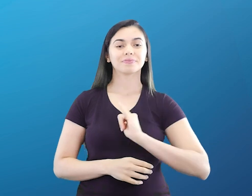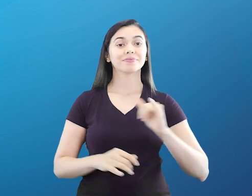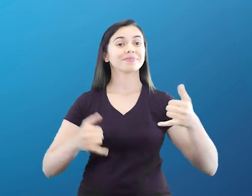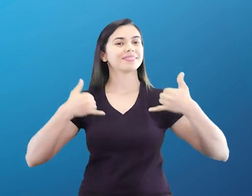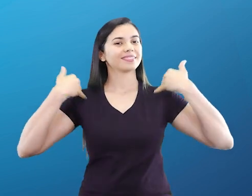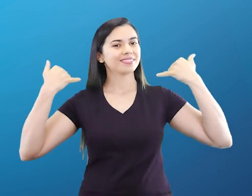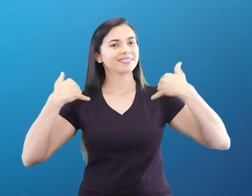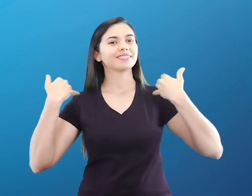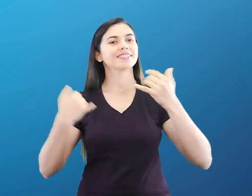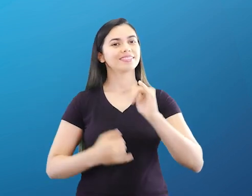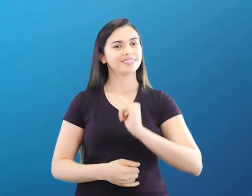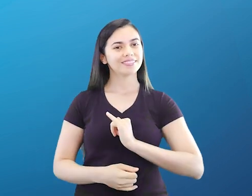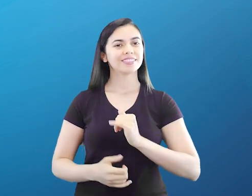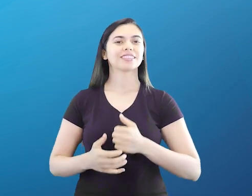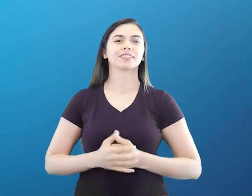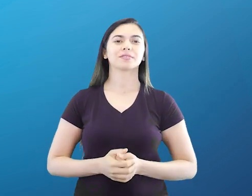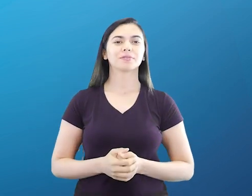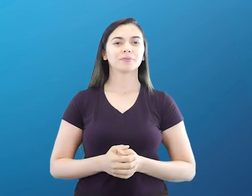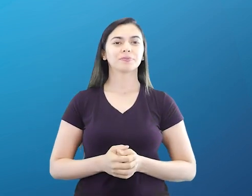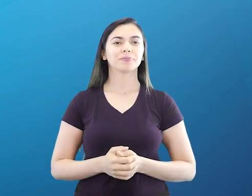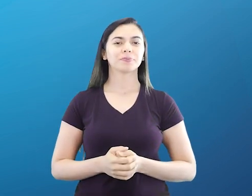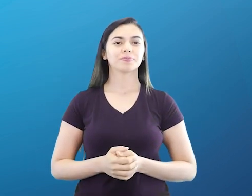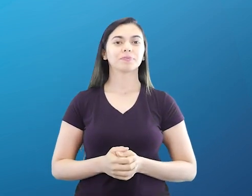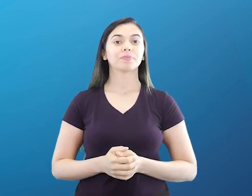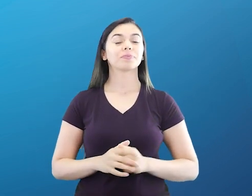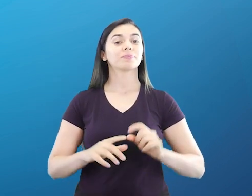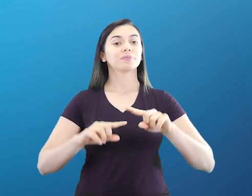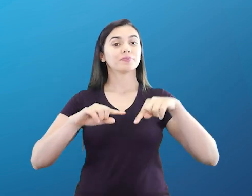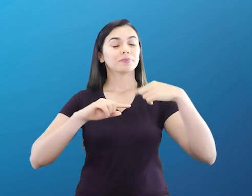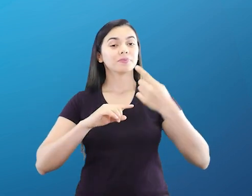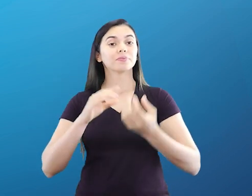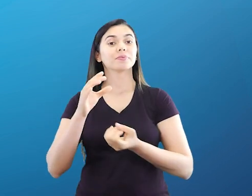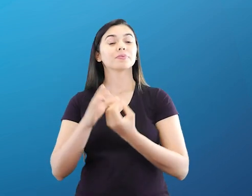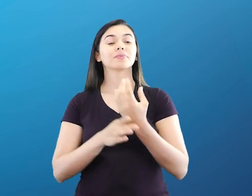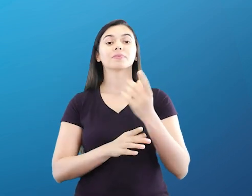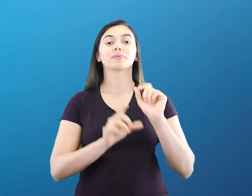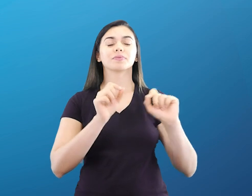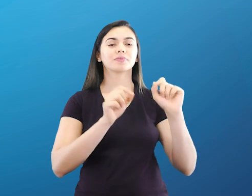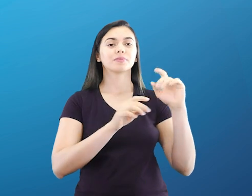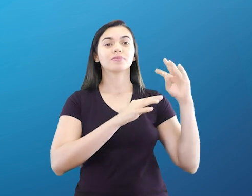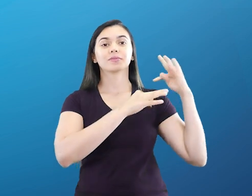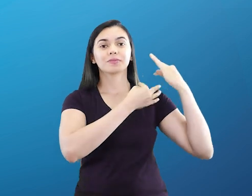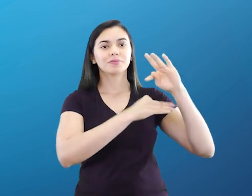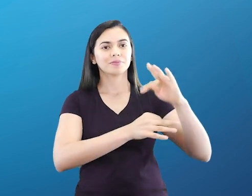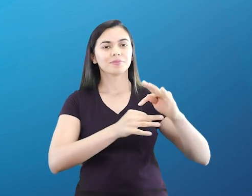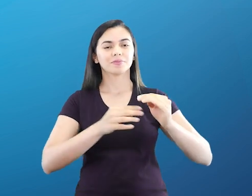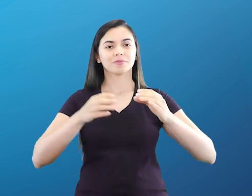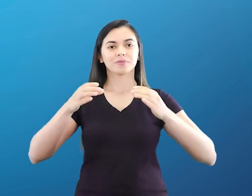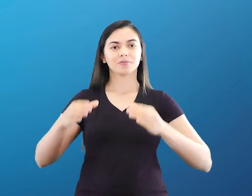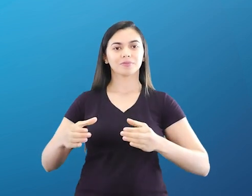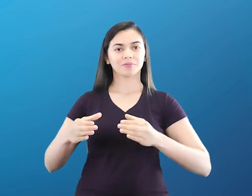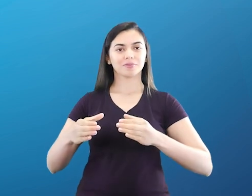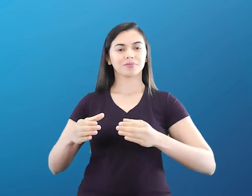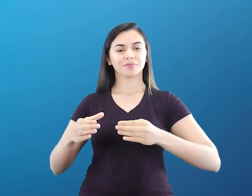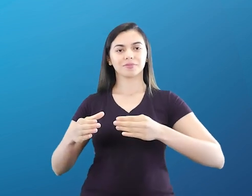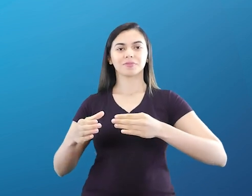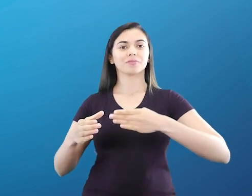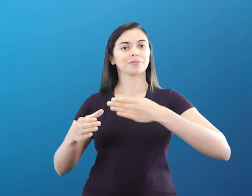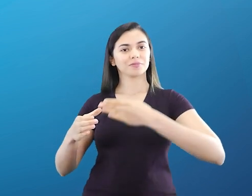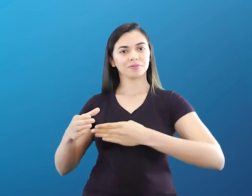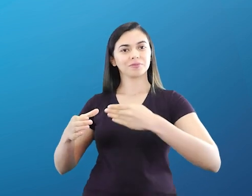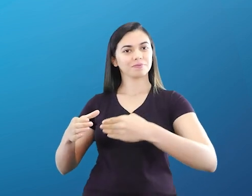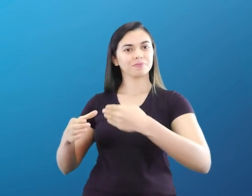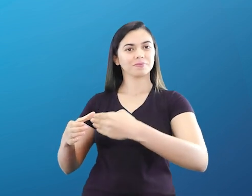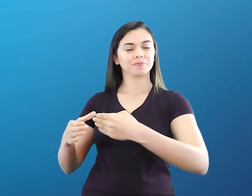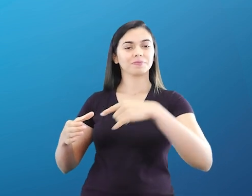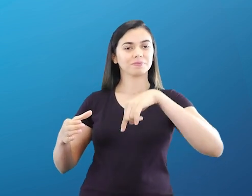o aniversário da nossa cidade. E aí criou-se uma tradição do corte do bolo de